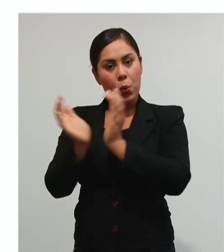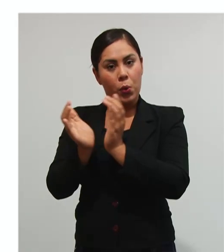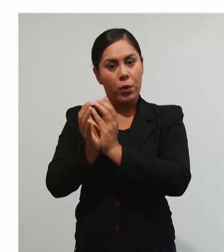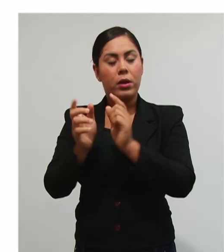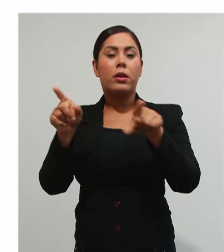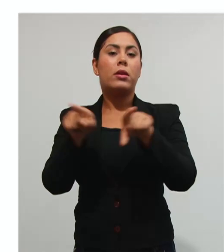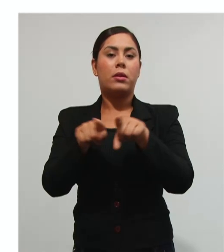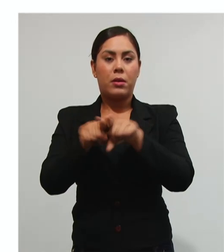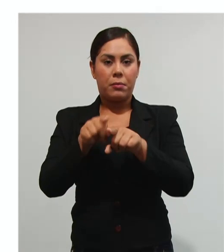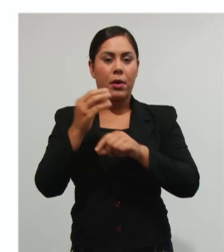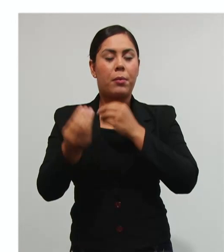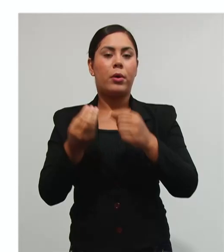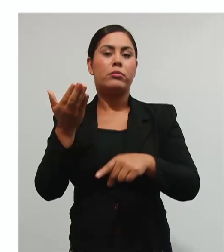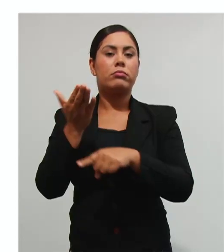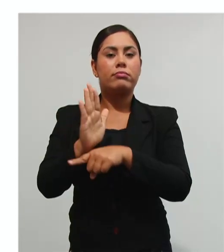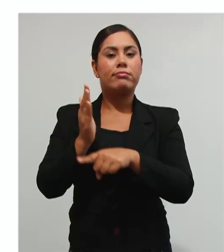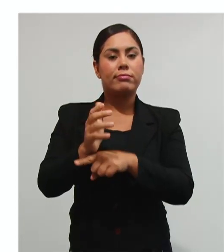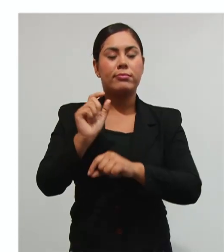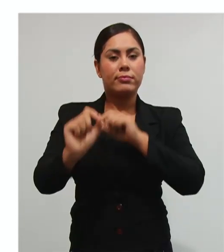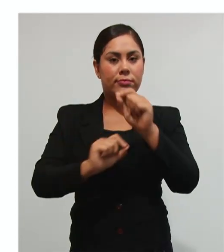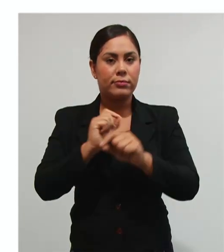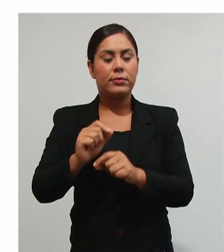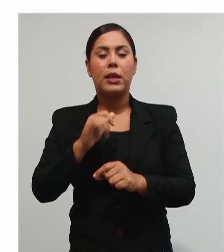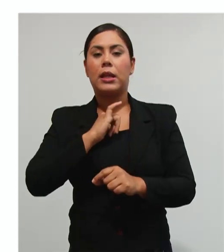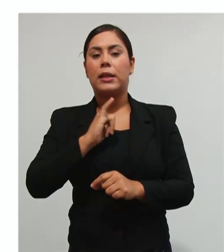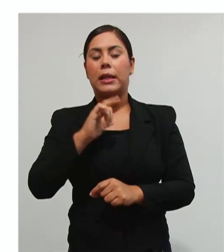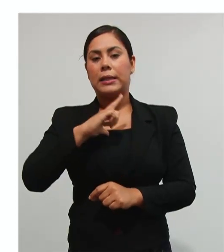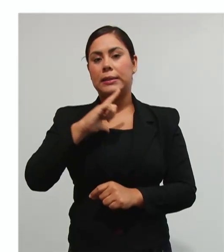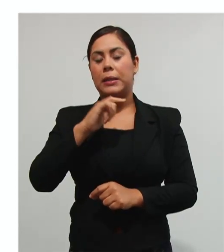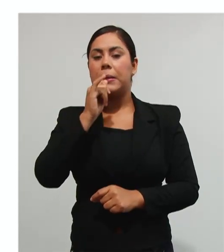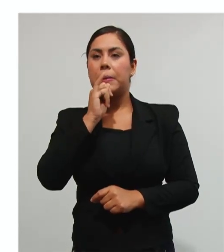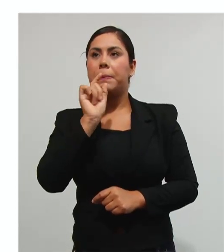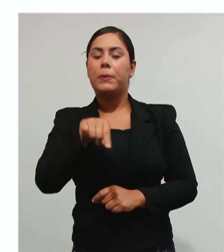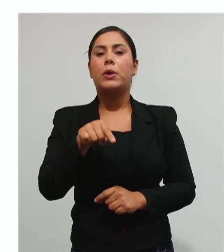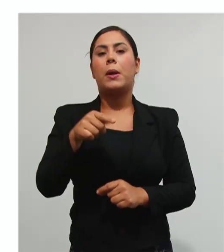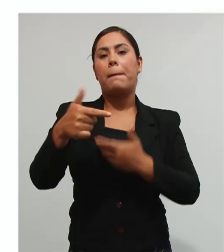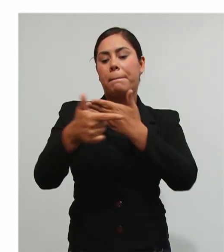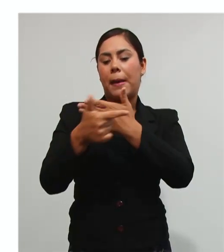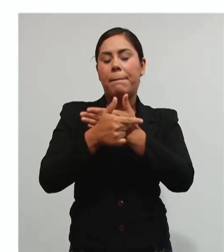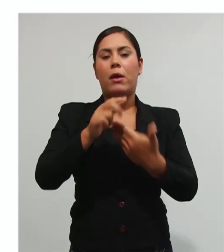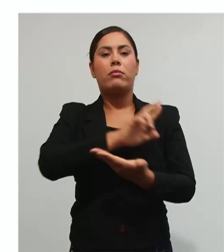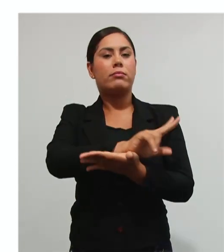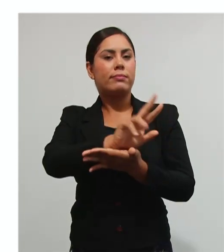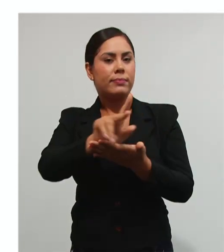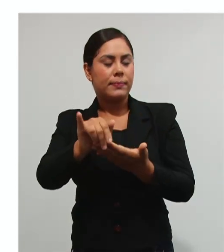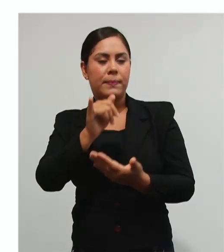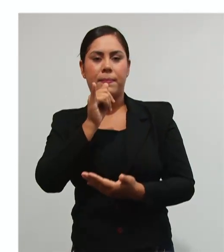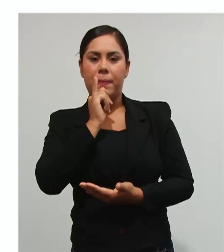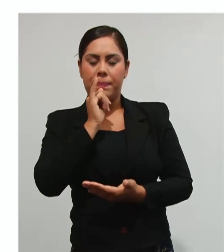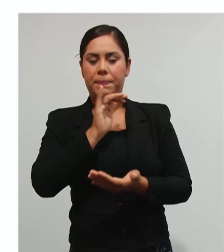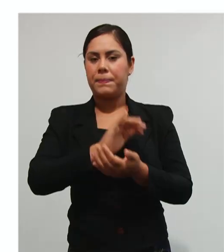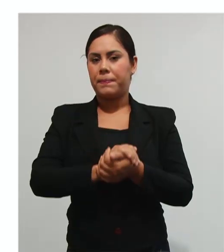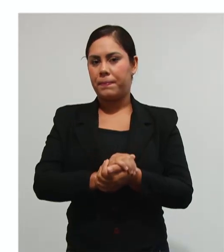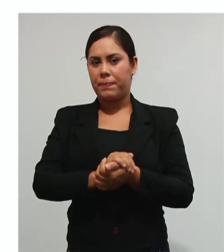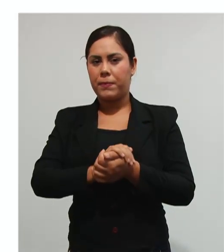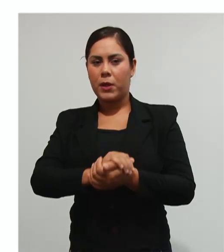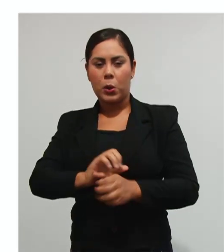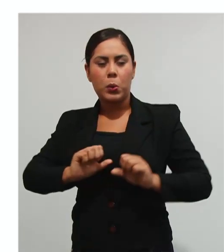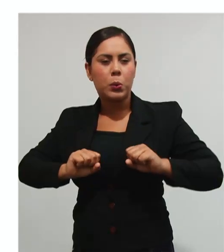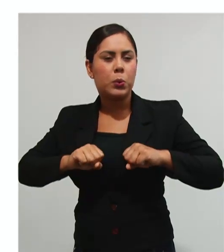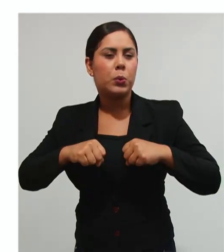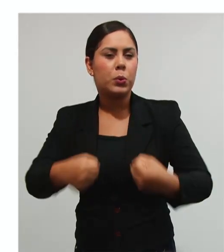também pode se beneficiar quando são atribuídos diversos papéis aos estudantes. Por exemplo,